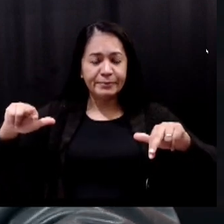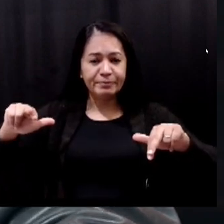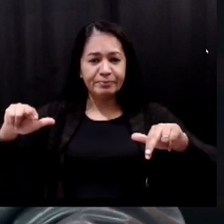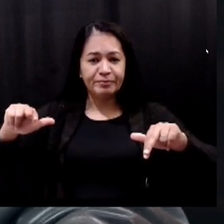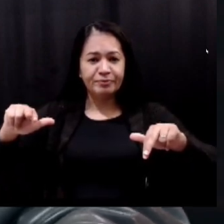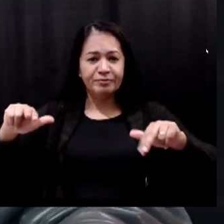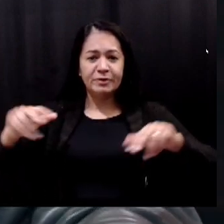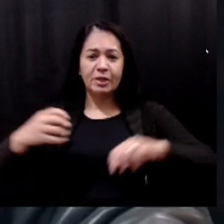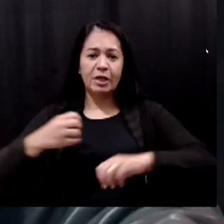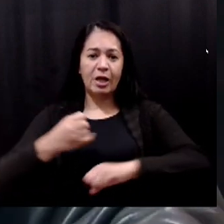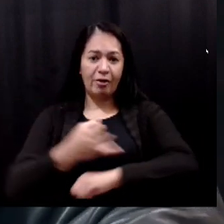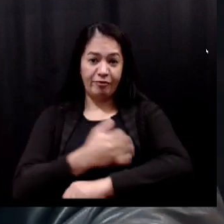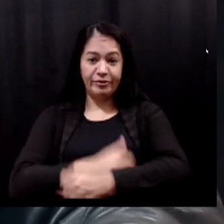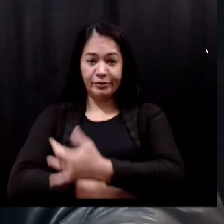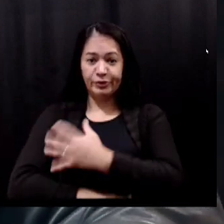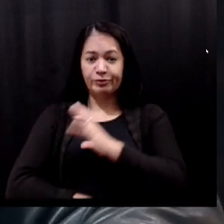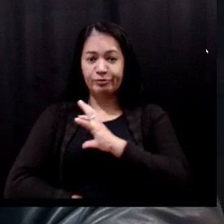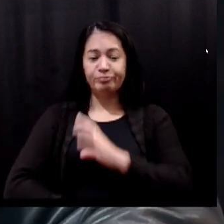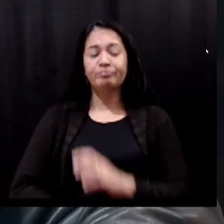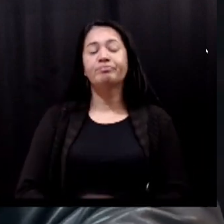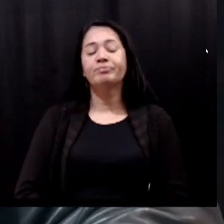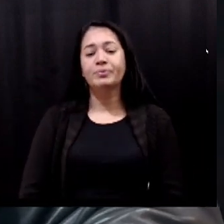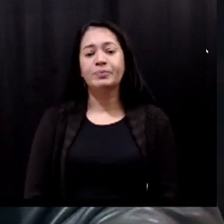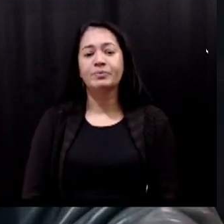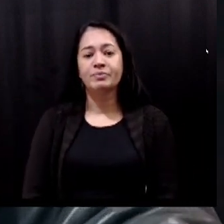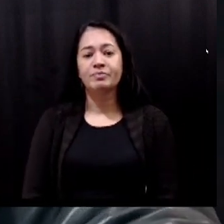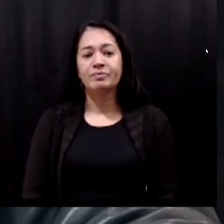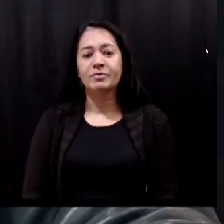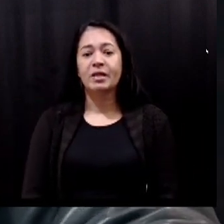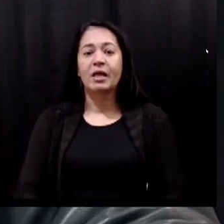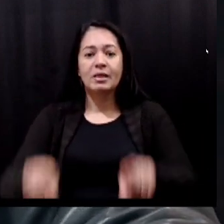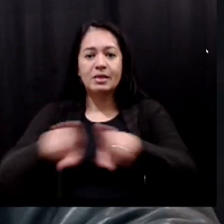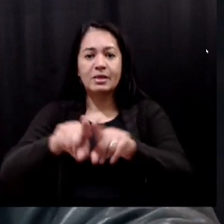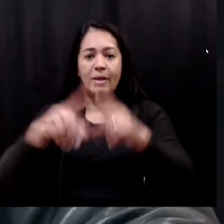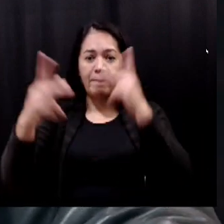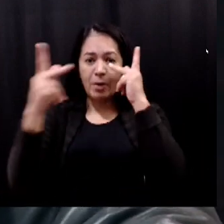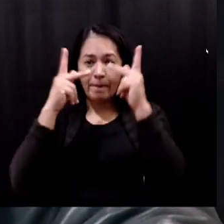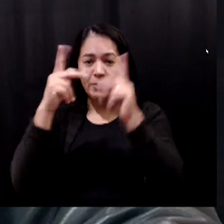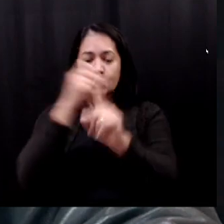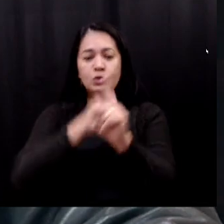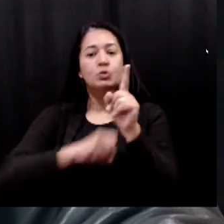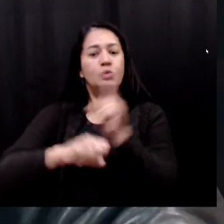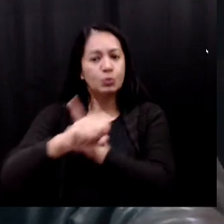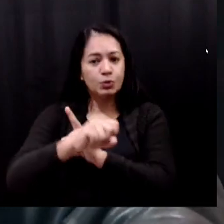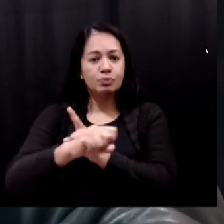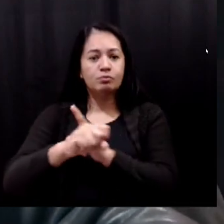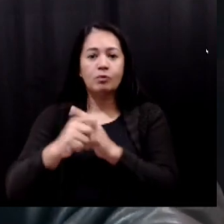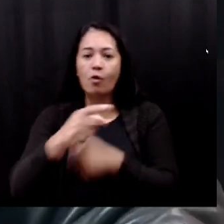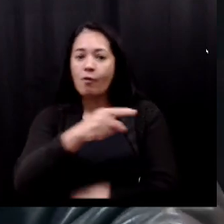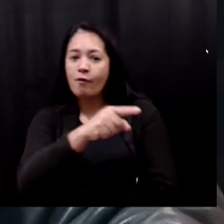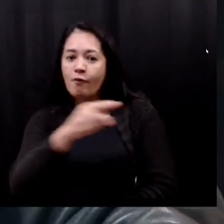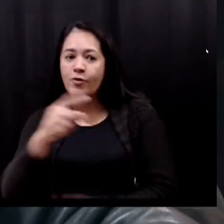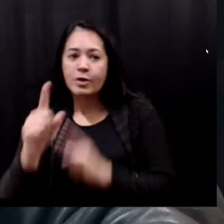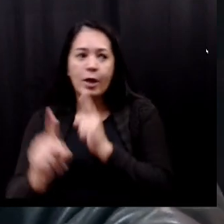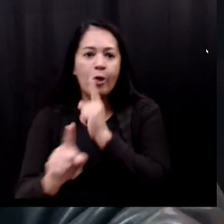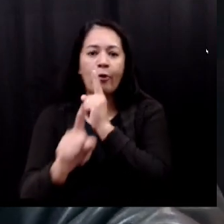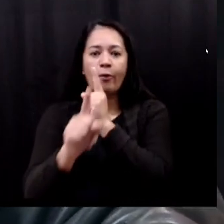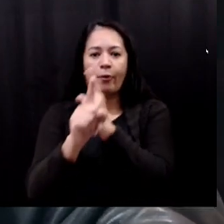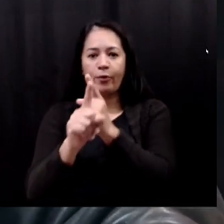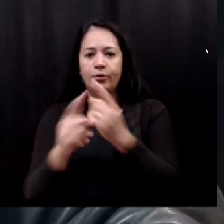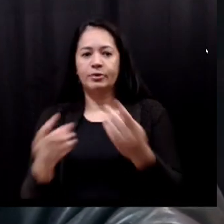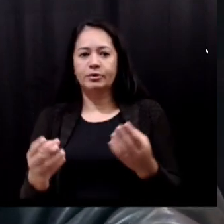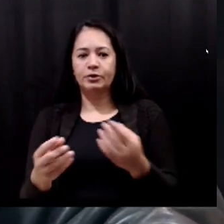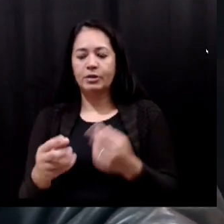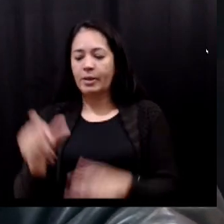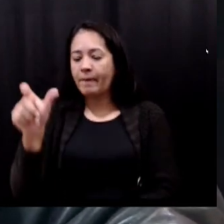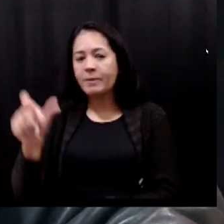afetivos, e psicossociais também, né? Então você encontrará cuidadores